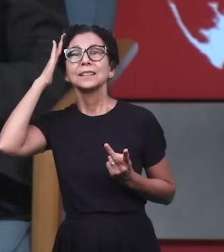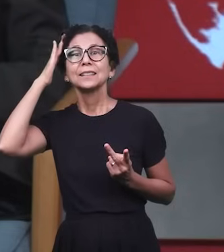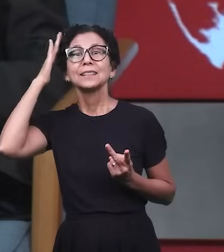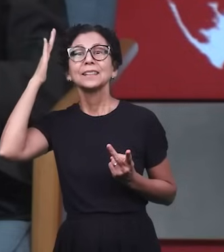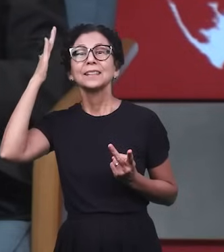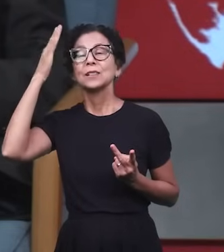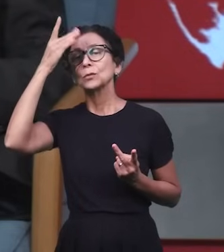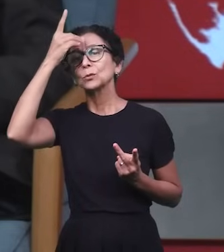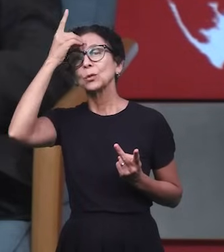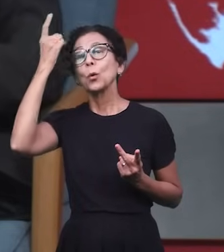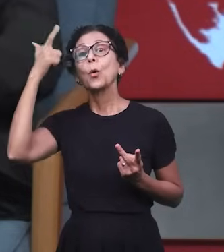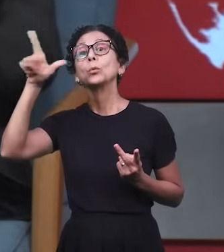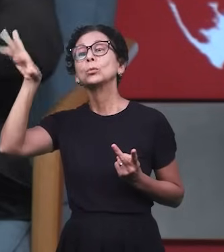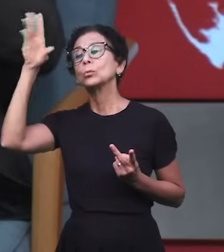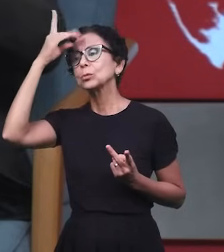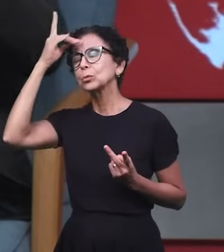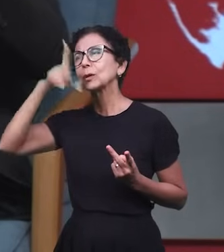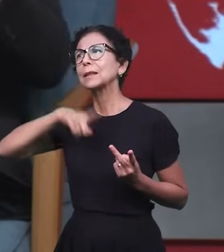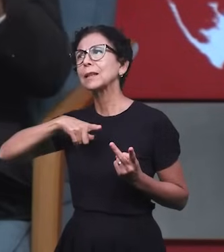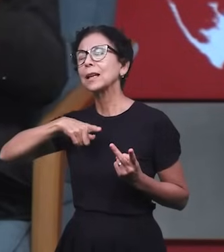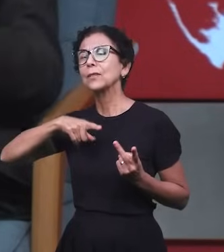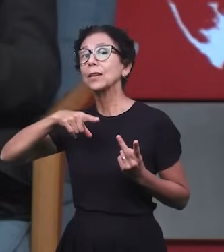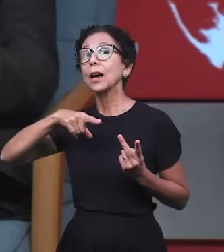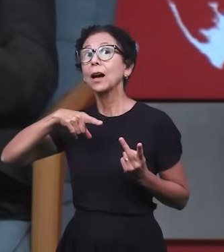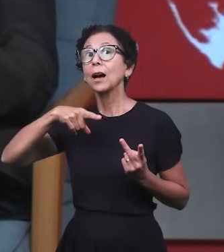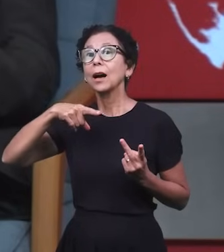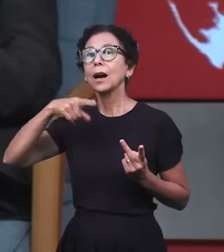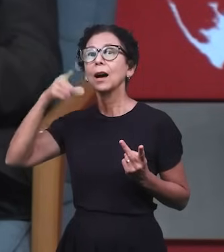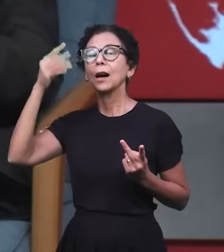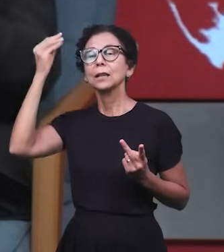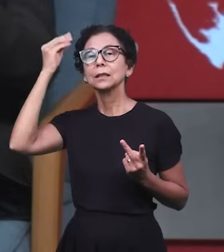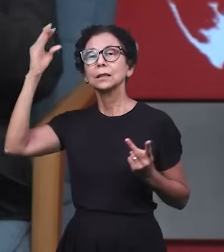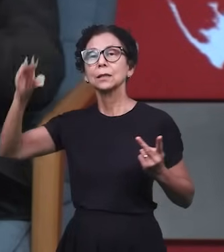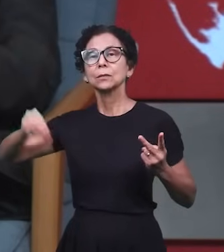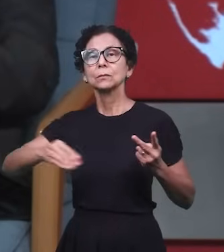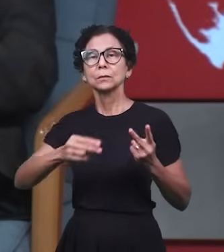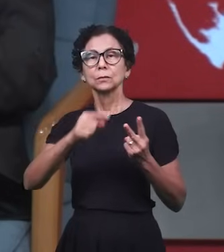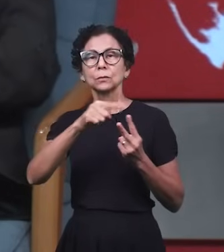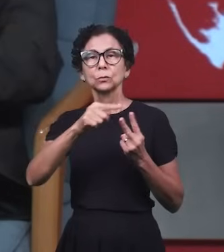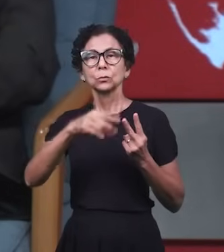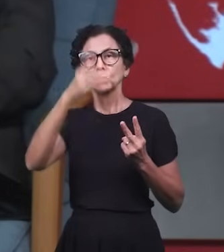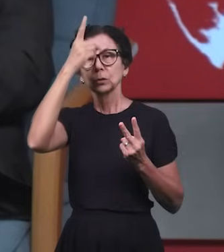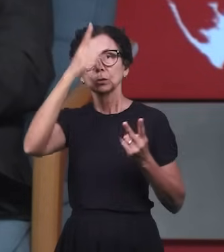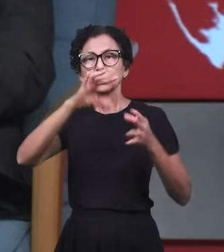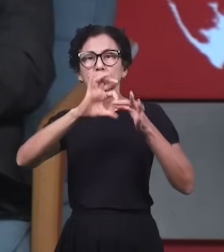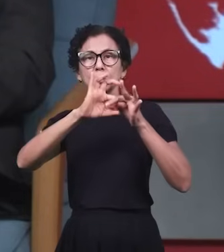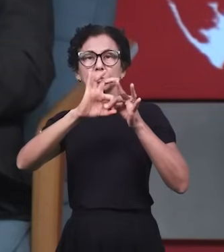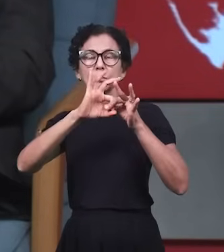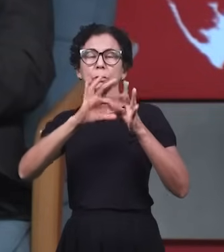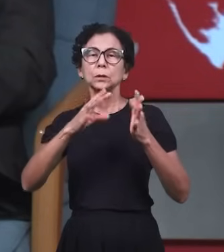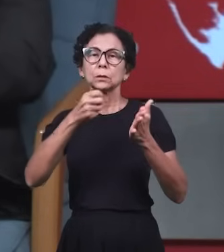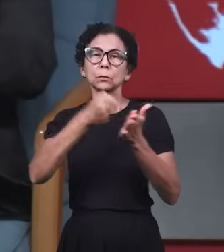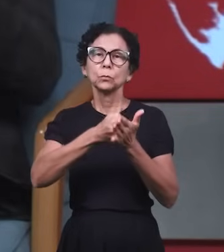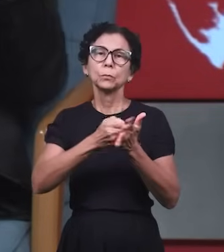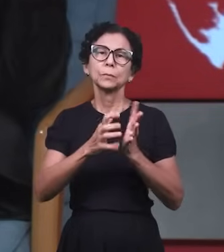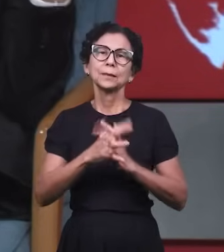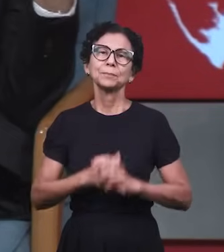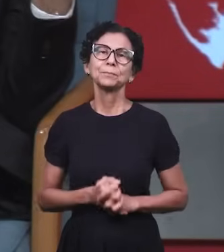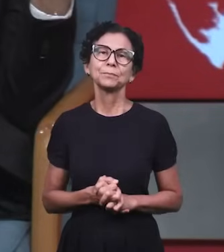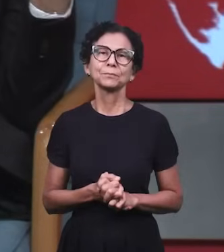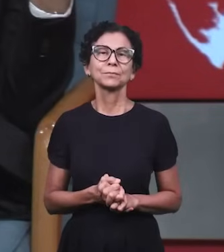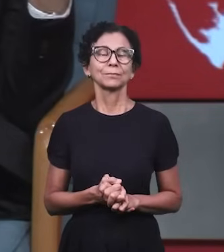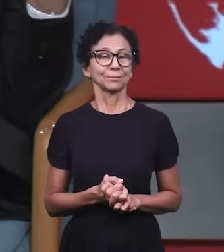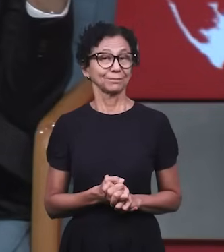não fazer com que toda a operação do Espírito Santo na vida da igreja seja individual. Isso foi no